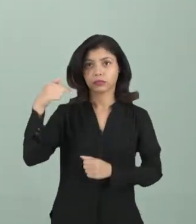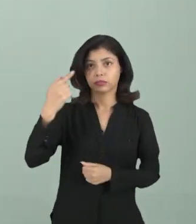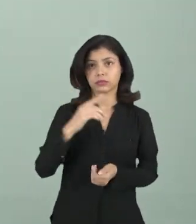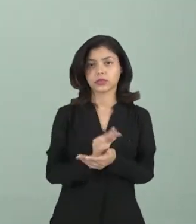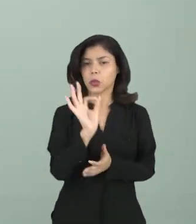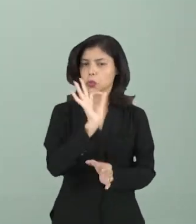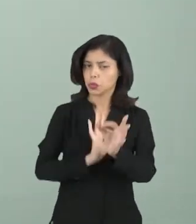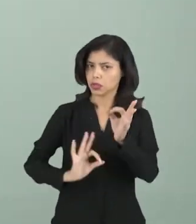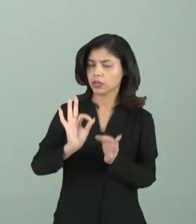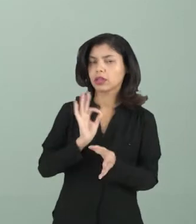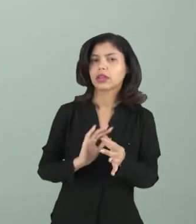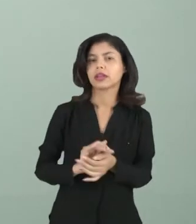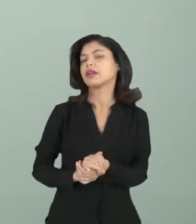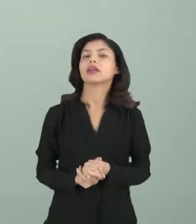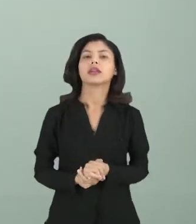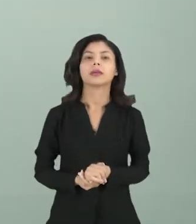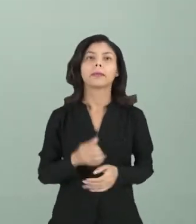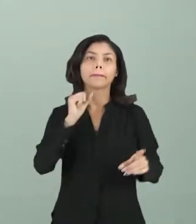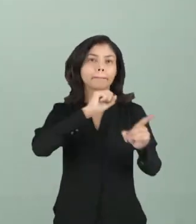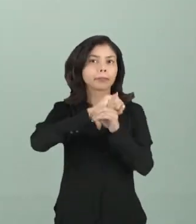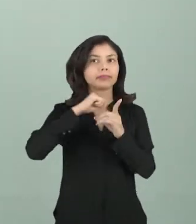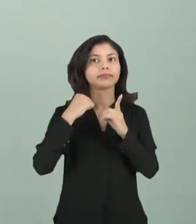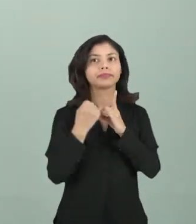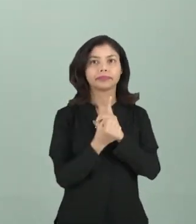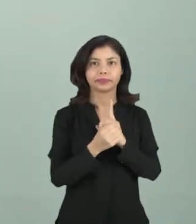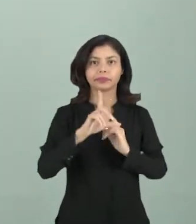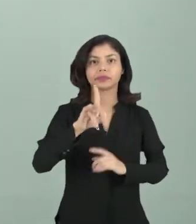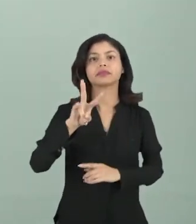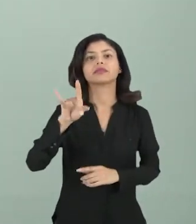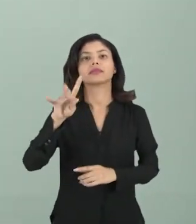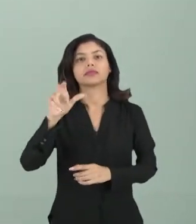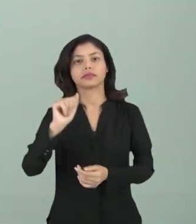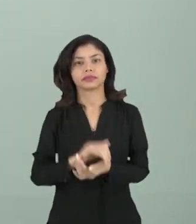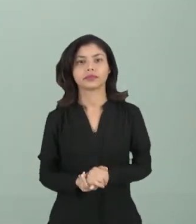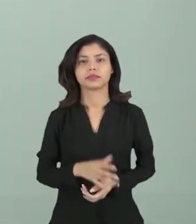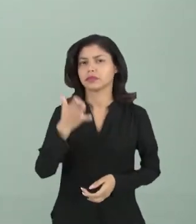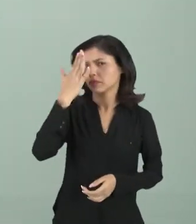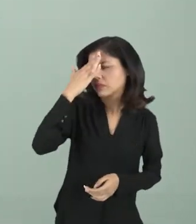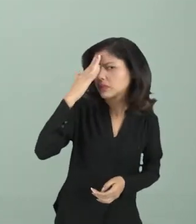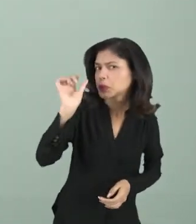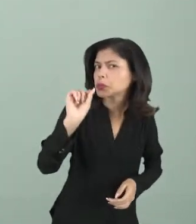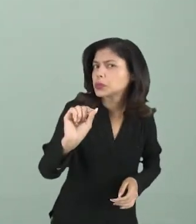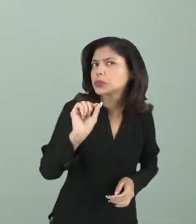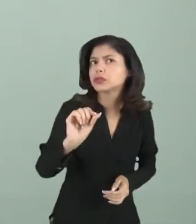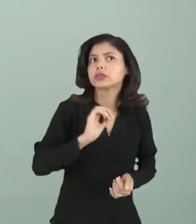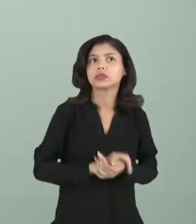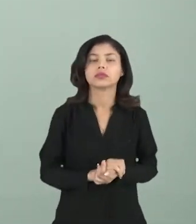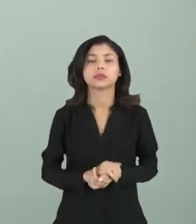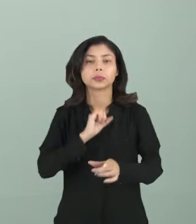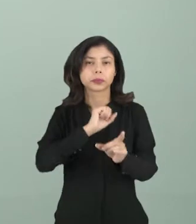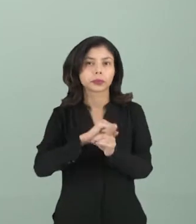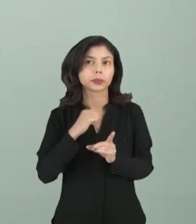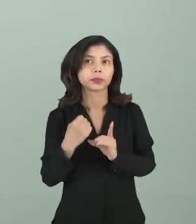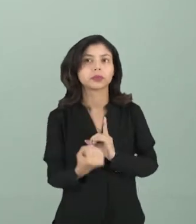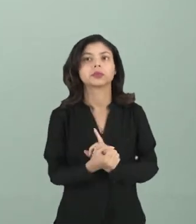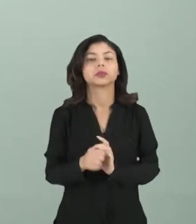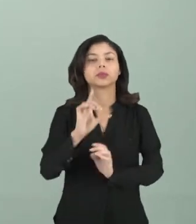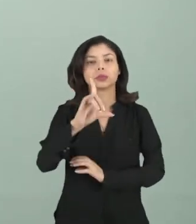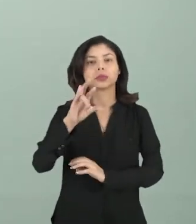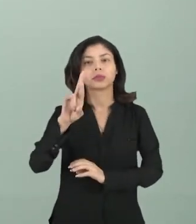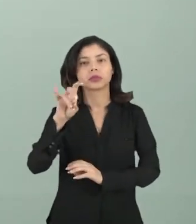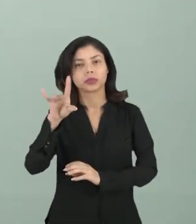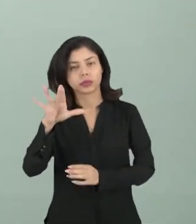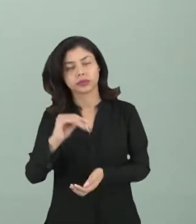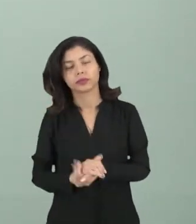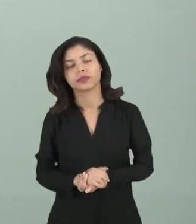aquelas organizações da sociedade civil e vamos entender o que é a sociedade civil. A